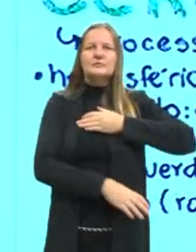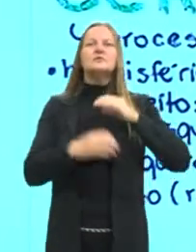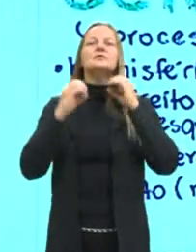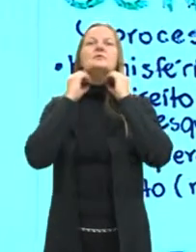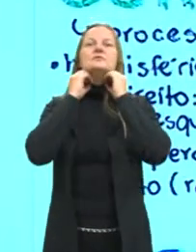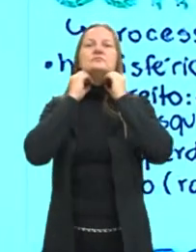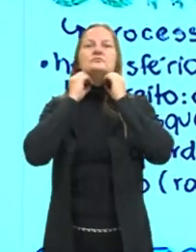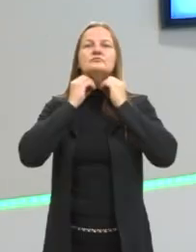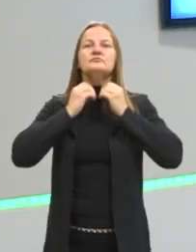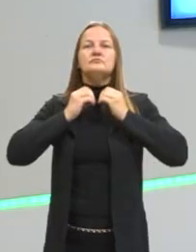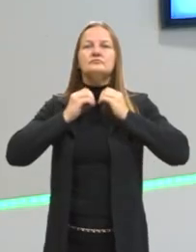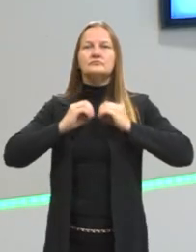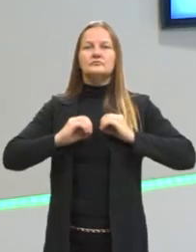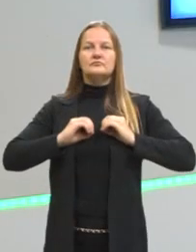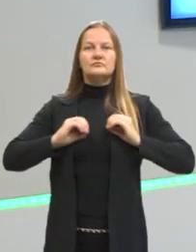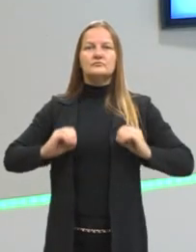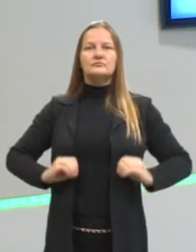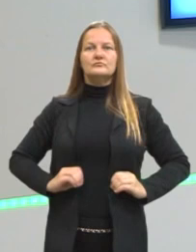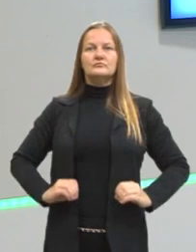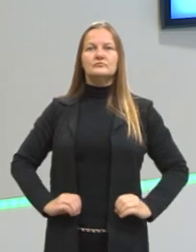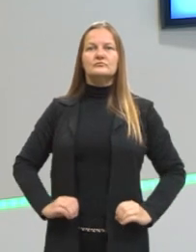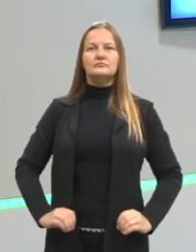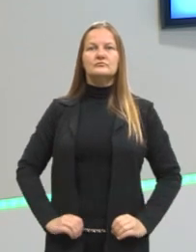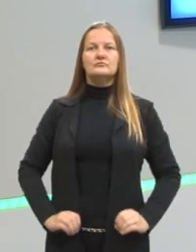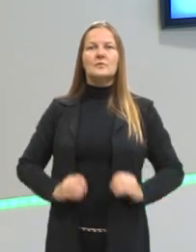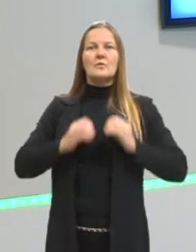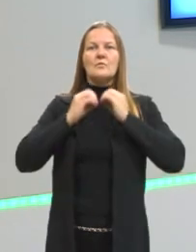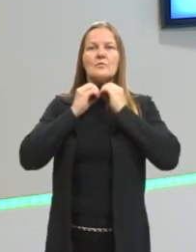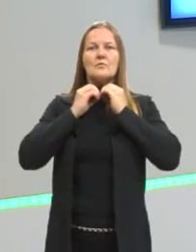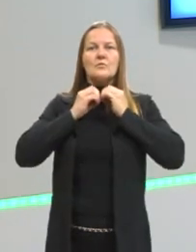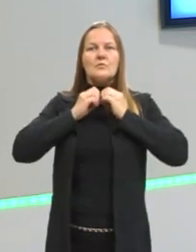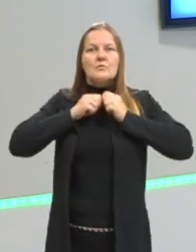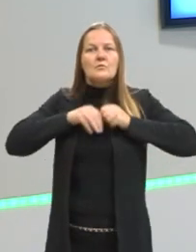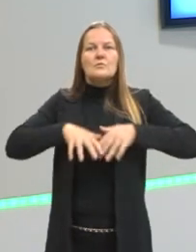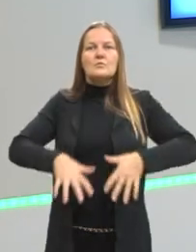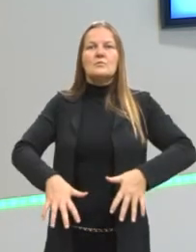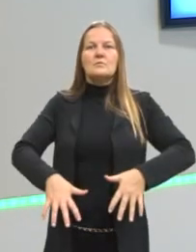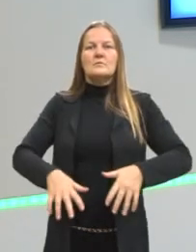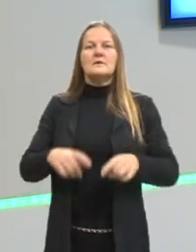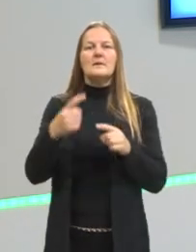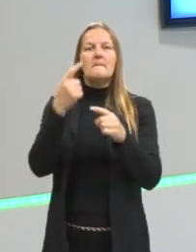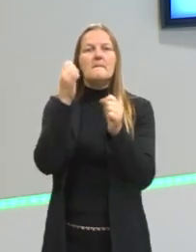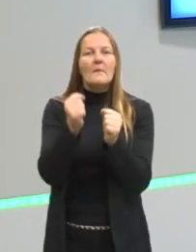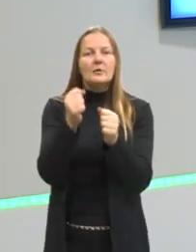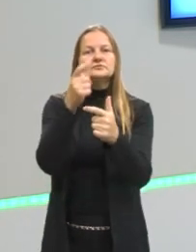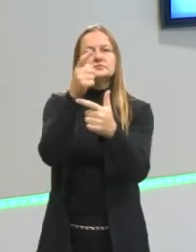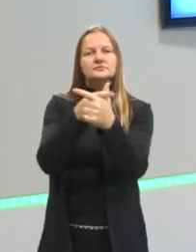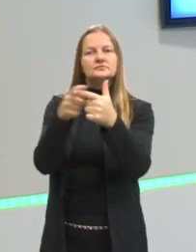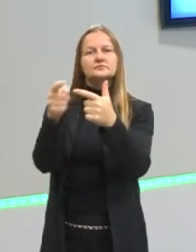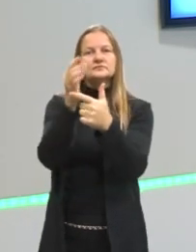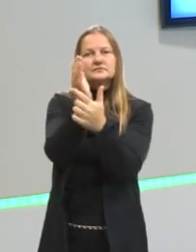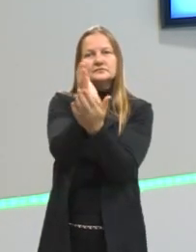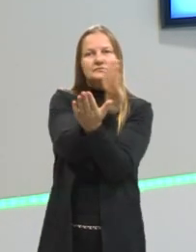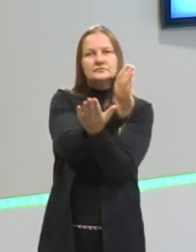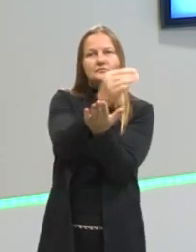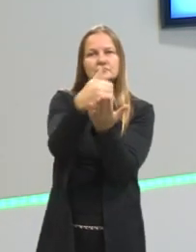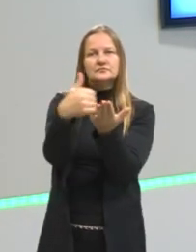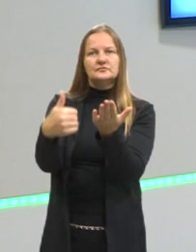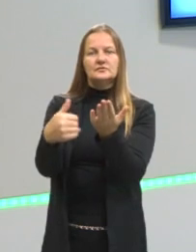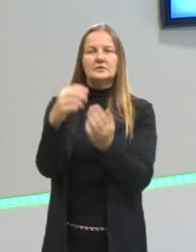gânglios nervosos tá pode ser também dividido em sistema nervoso